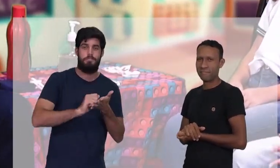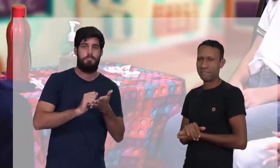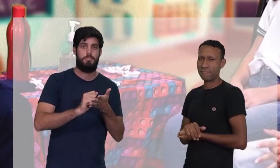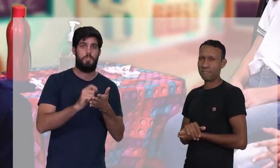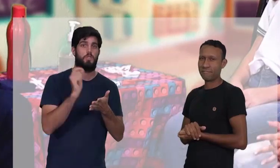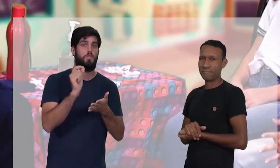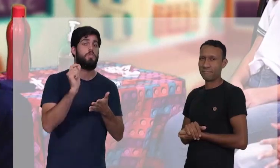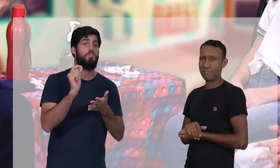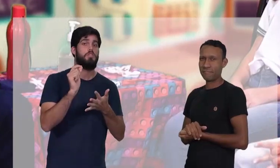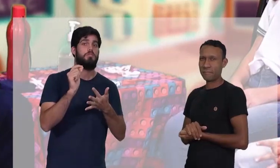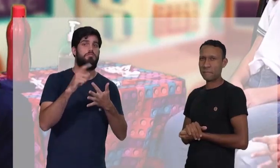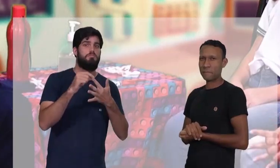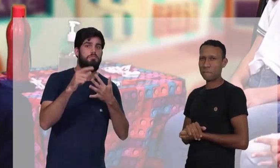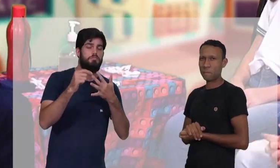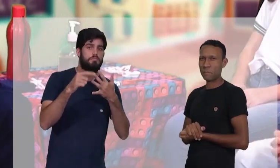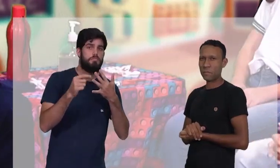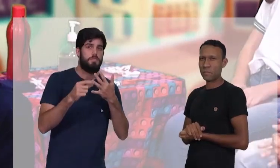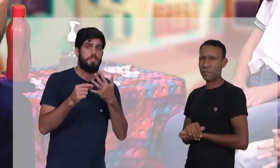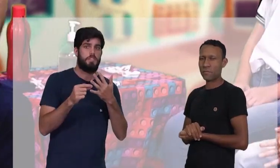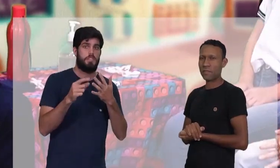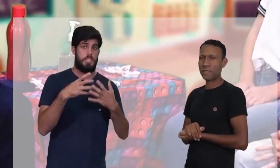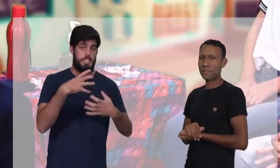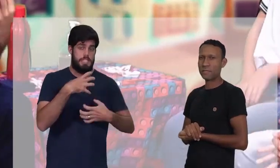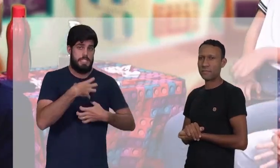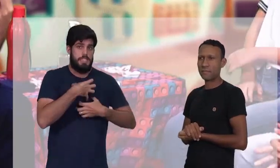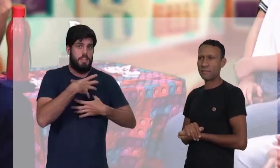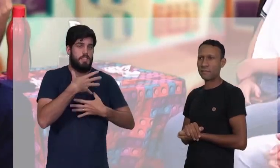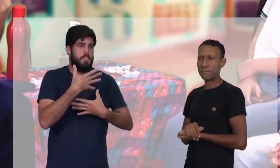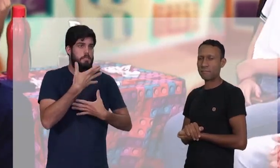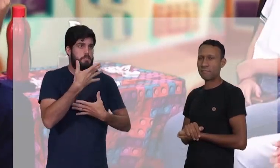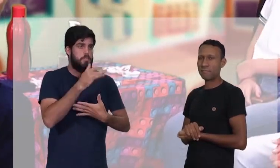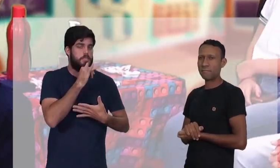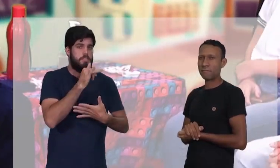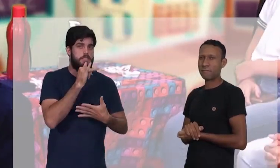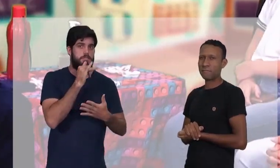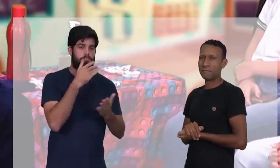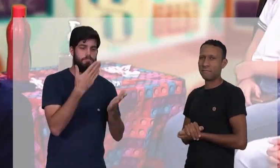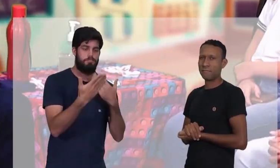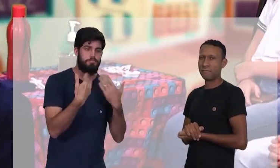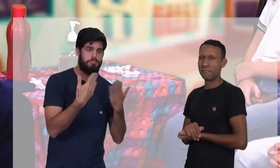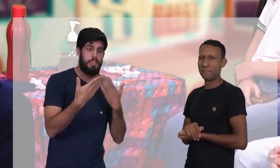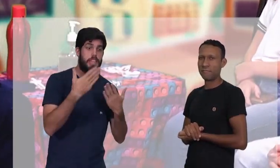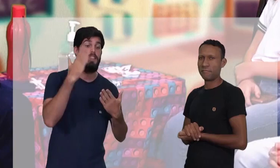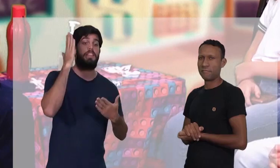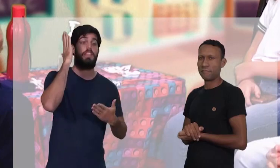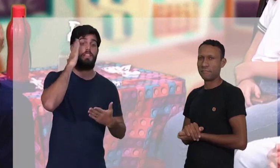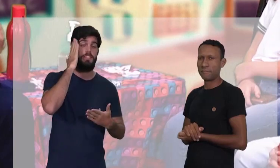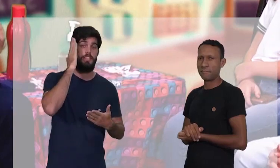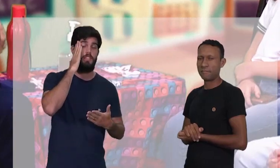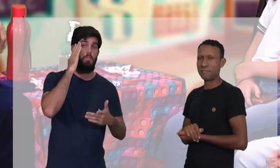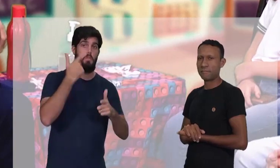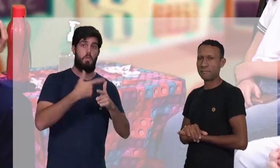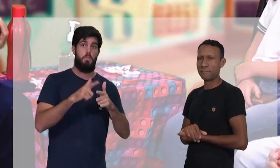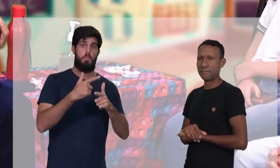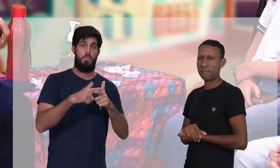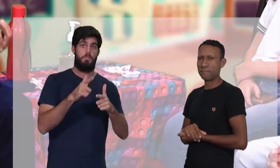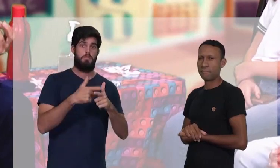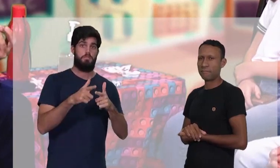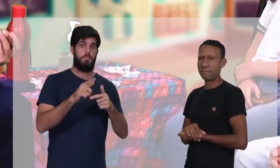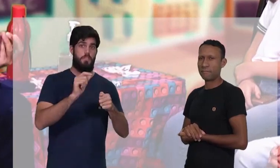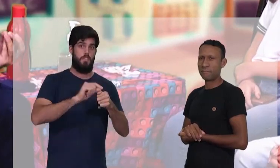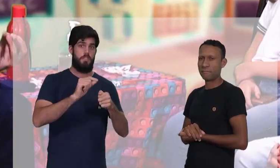para eles é, quando vocês se sentem escutados, né? Quando vocês vão para tentar resolver um problema e vocês